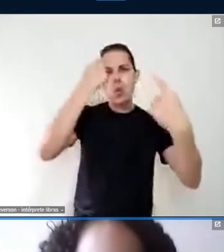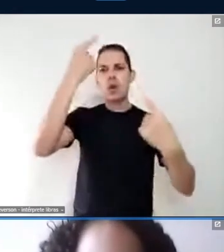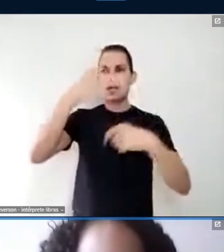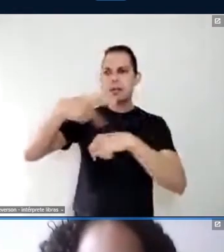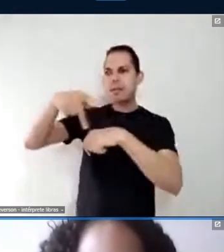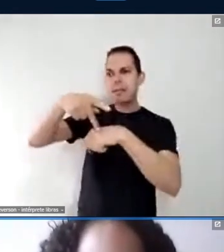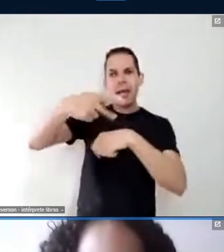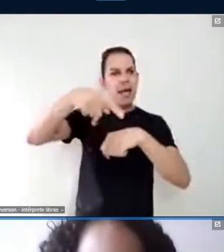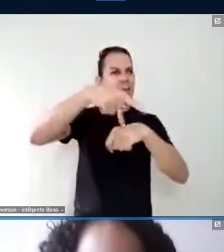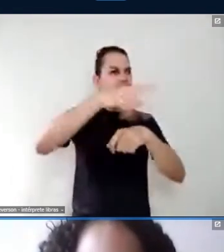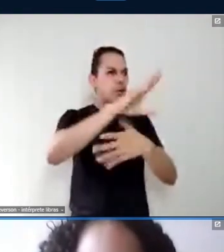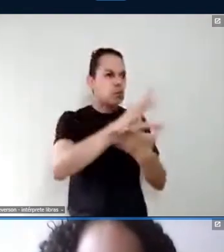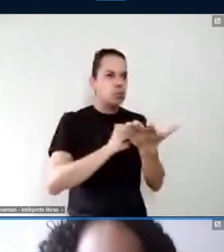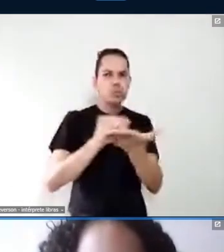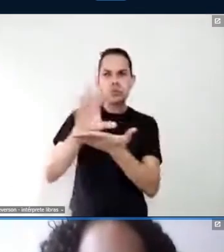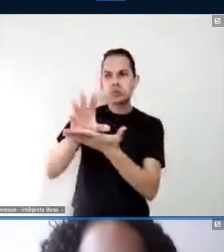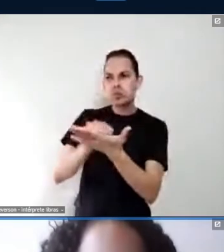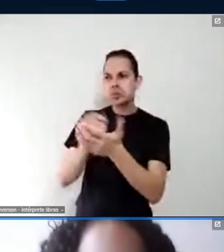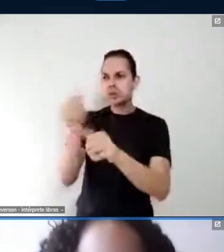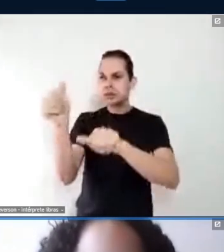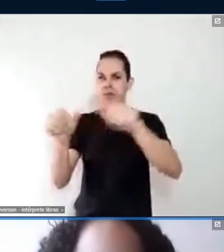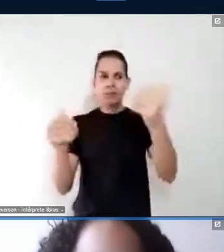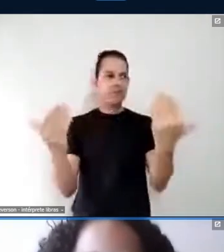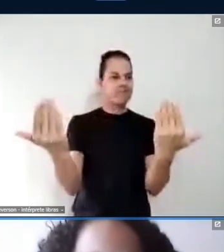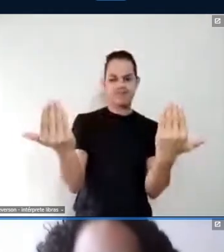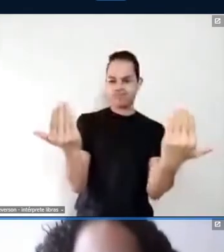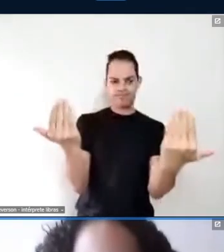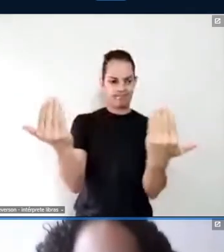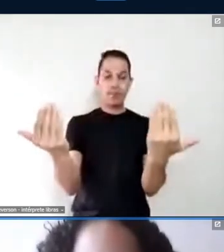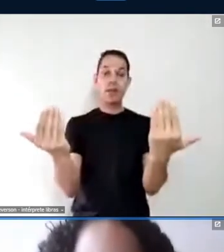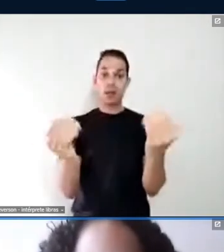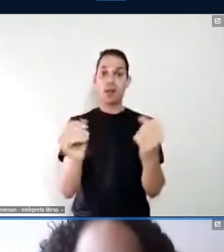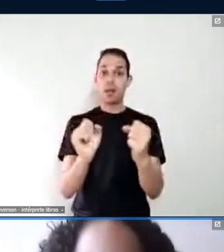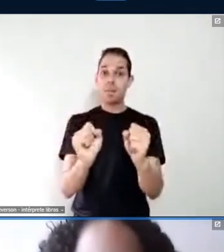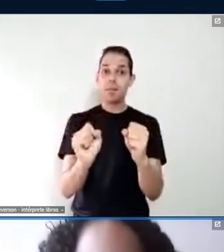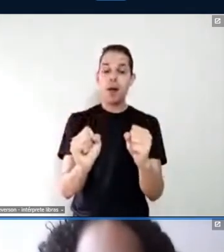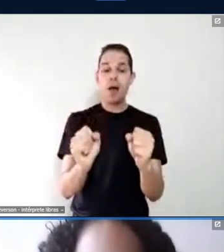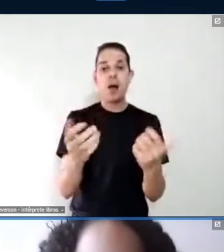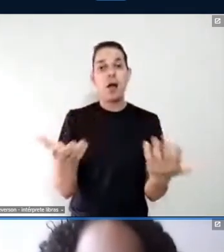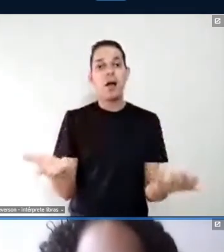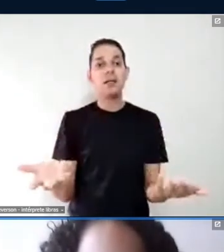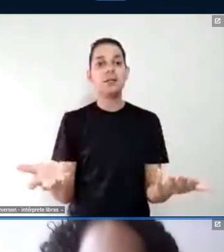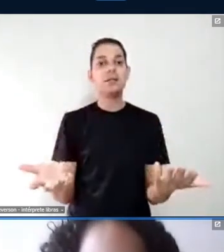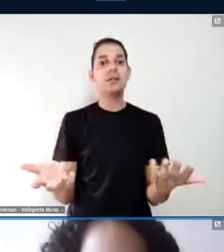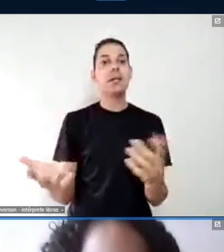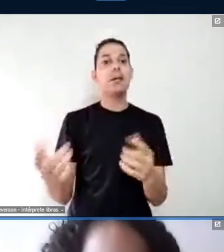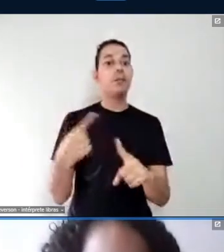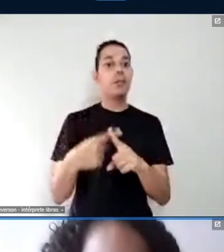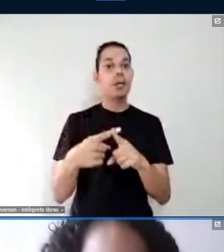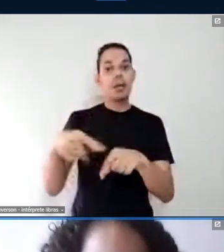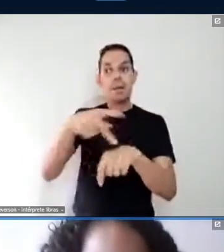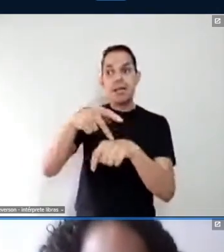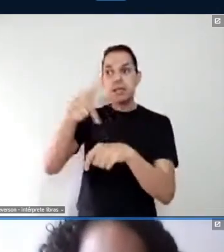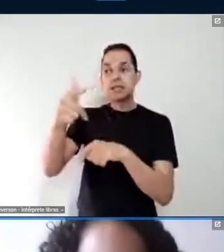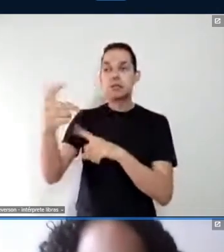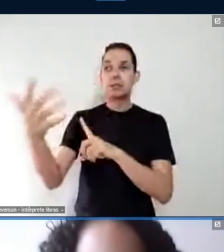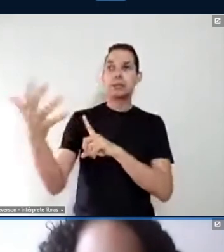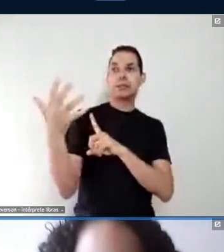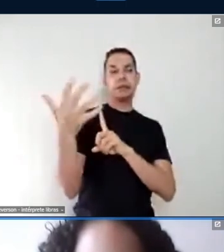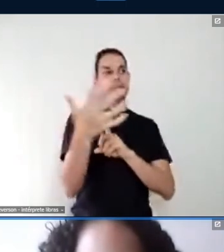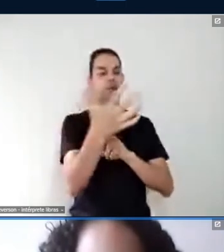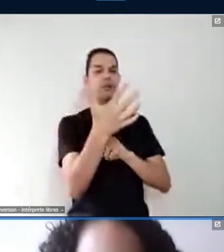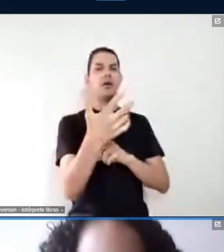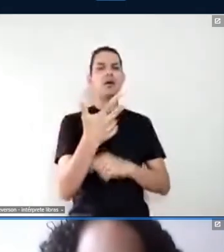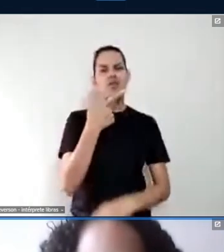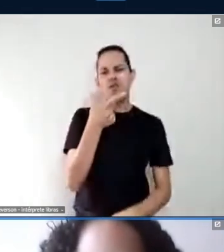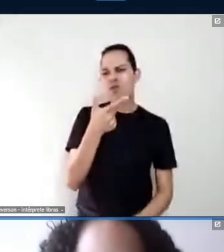para poder verificar, né? Às vezes isso até pode ser um efeito de uma pressão internacional, né? Eu sempre digo